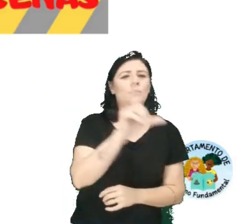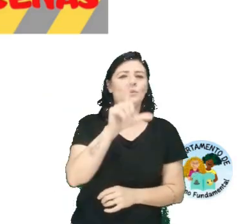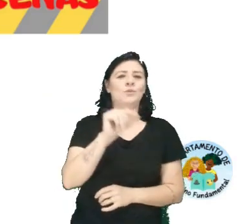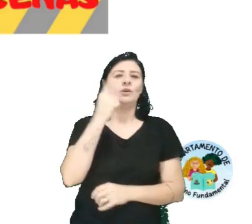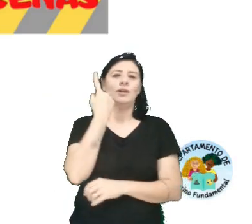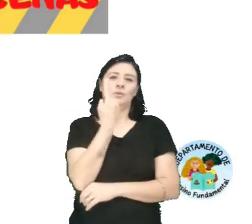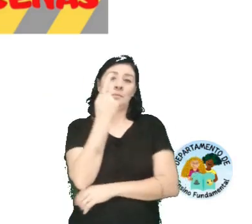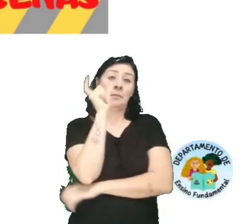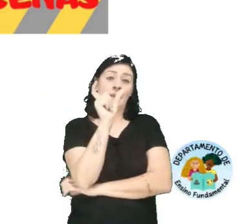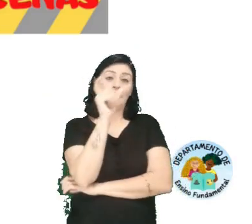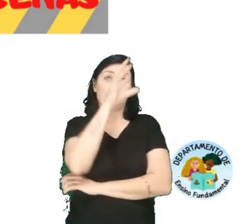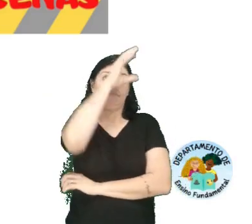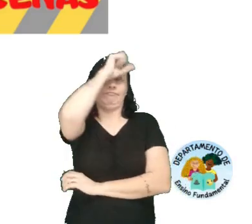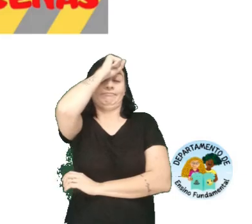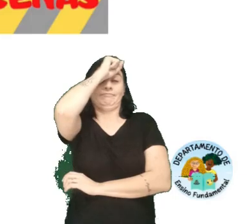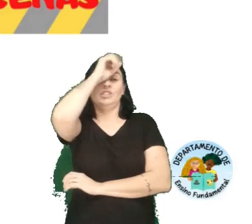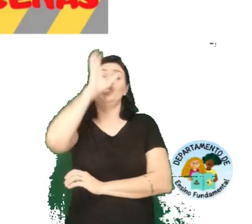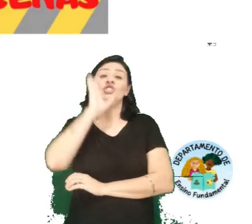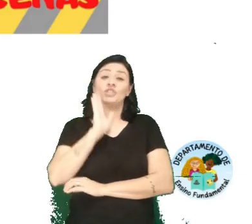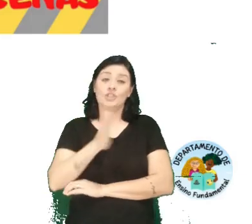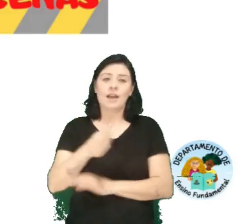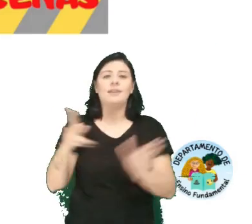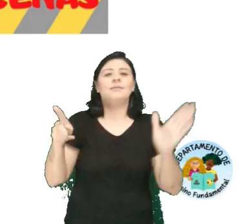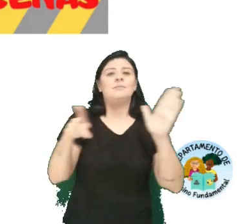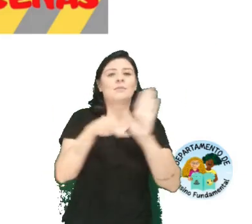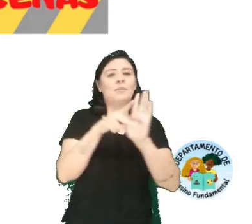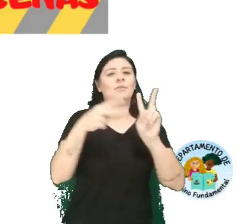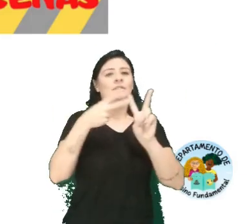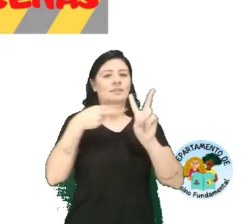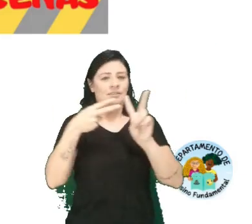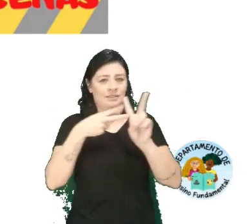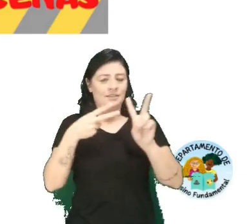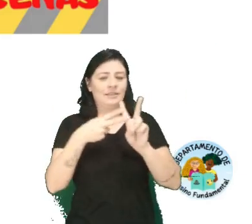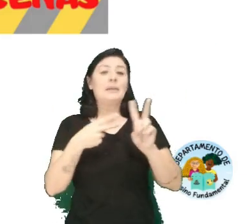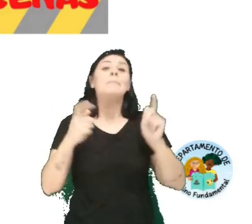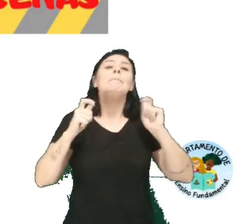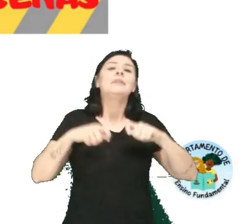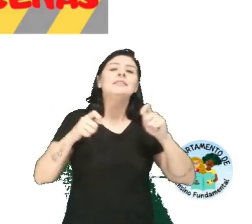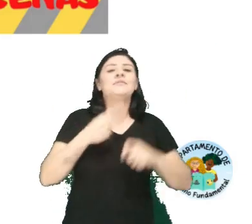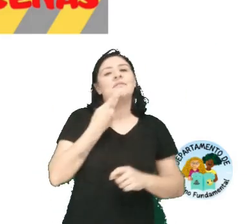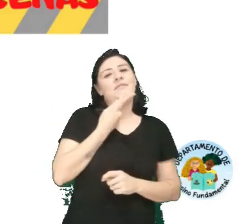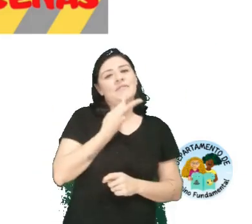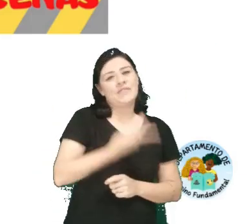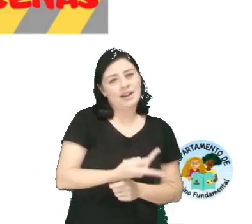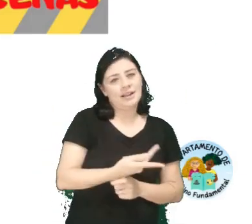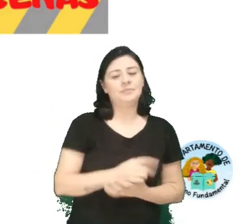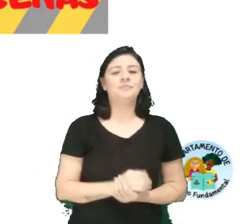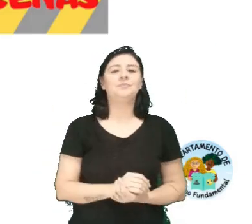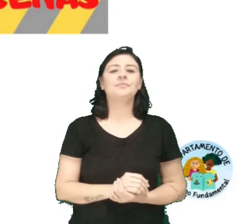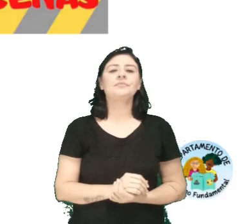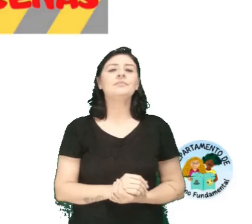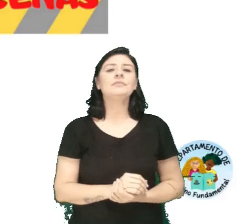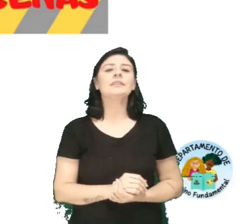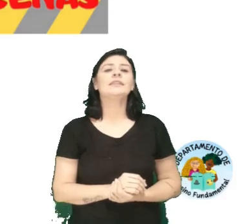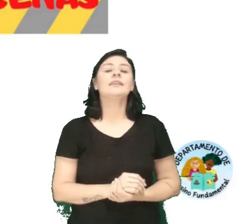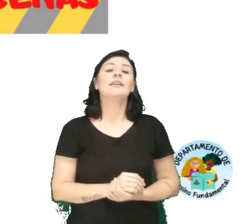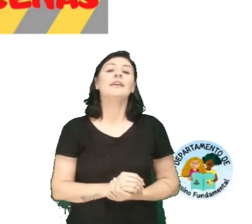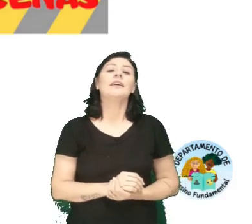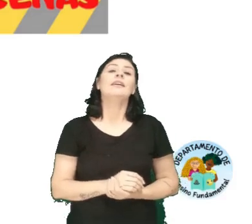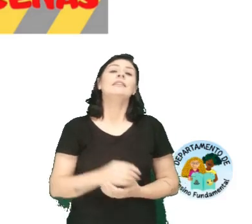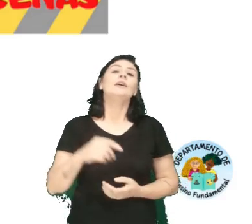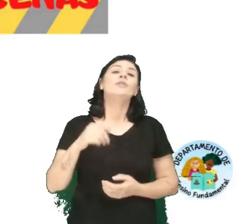palavra, né, que aprendeu de origem indígena e tinha que falar. Então, elas trabalharam